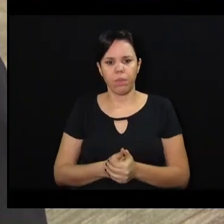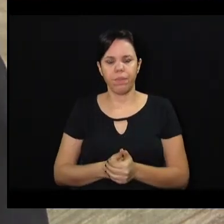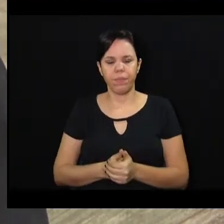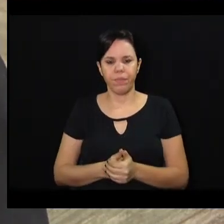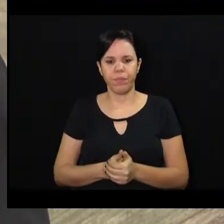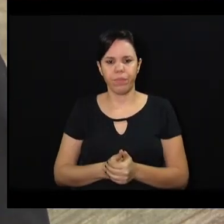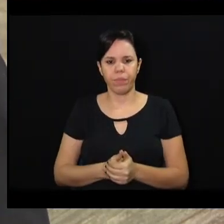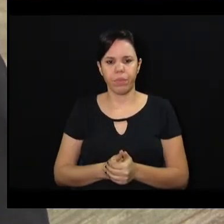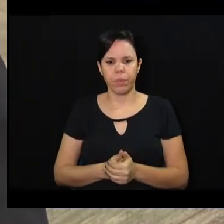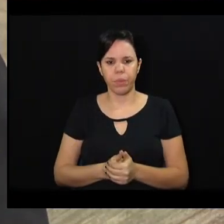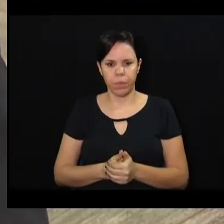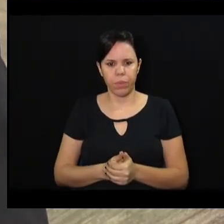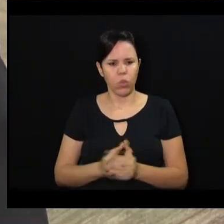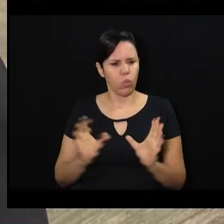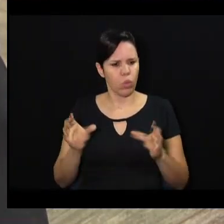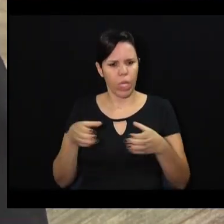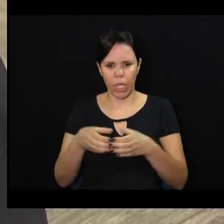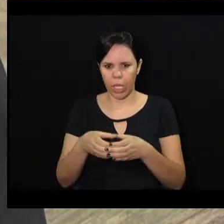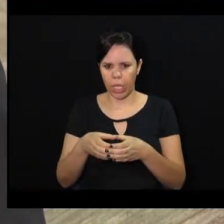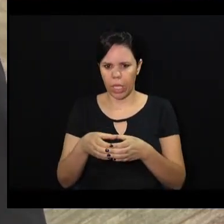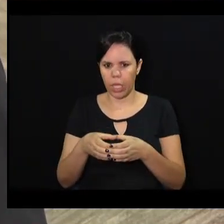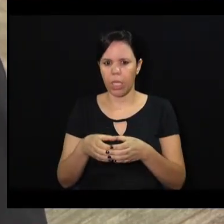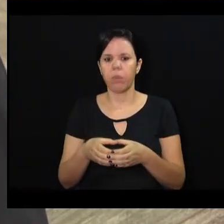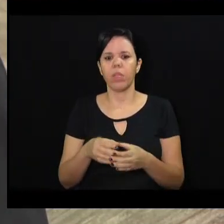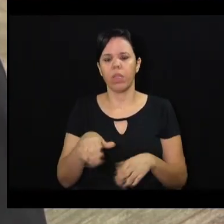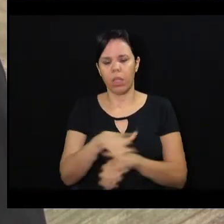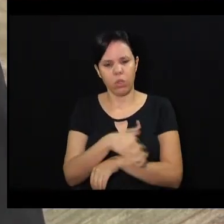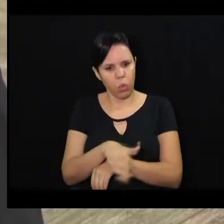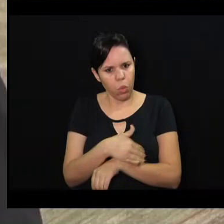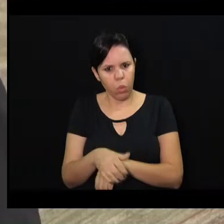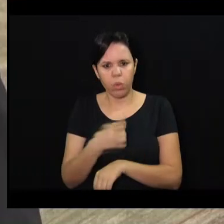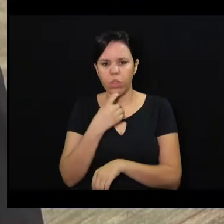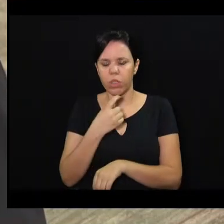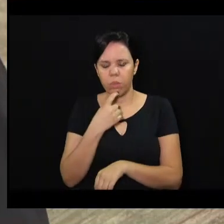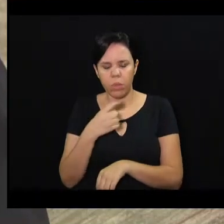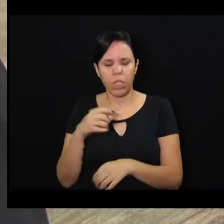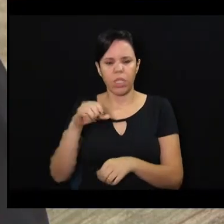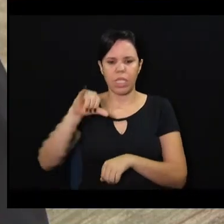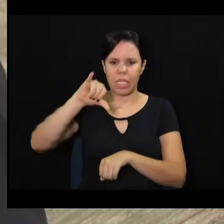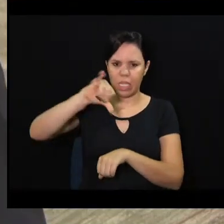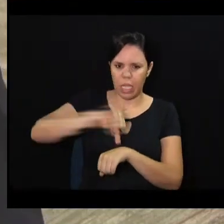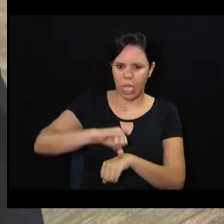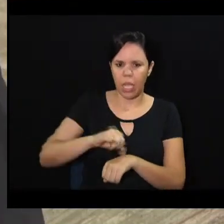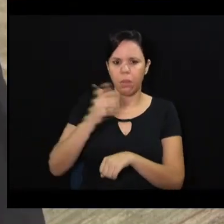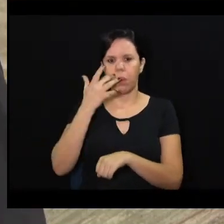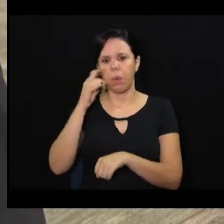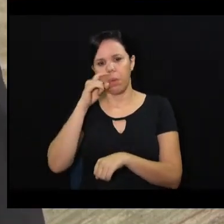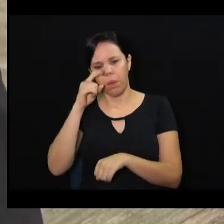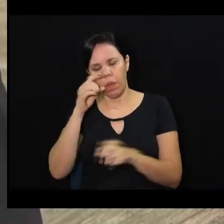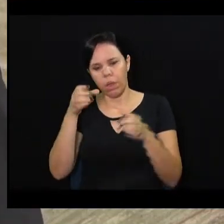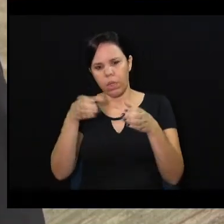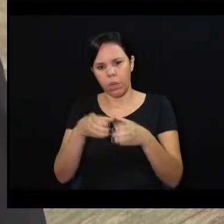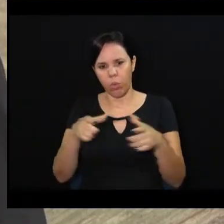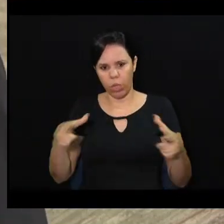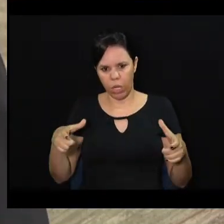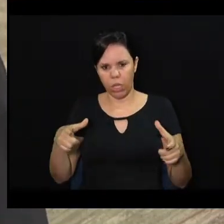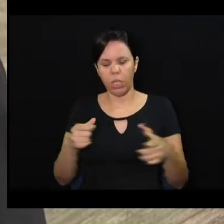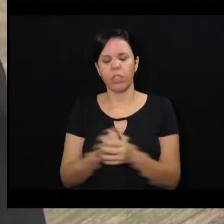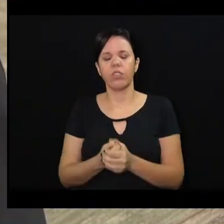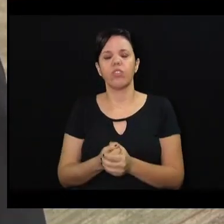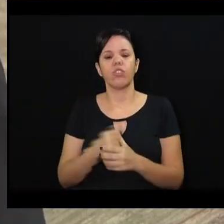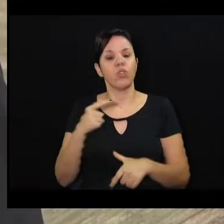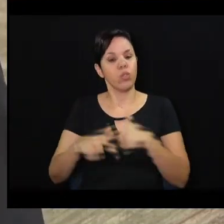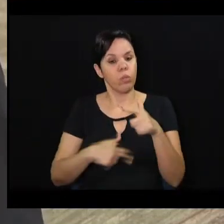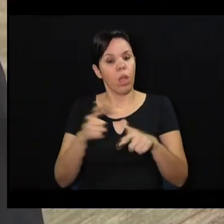em loco, com toda a equipe nas ruas de Campinas. Região Central, Ouro Verde, Campo Grande. O trabalho